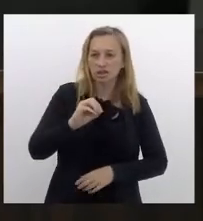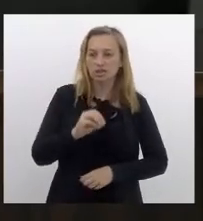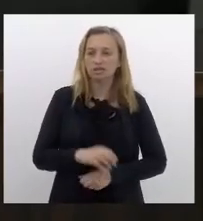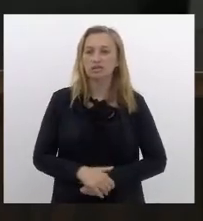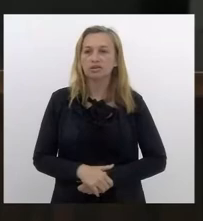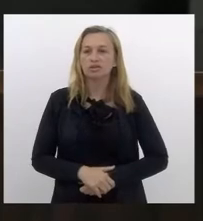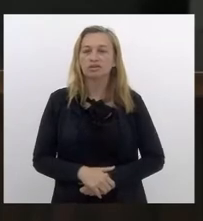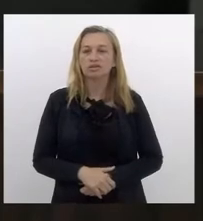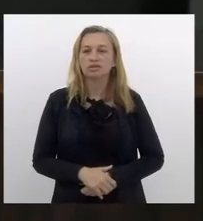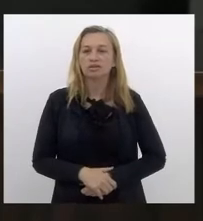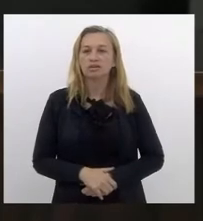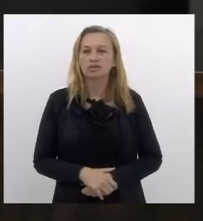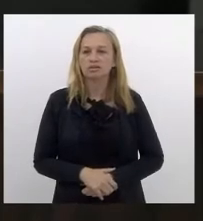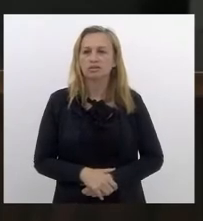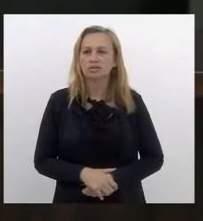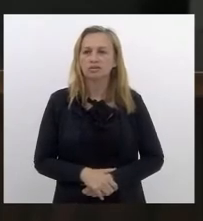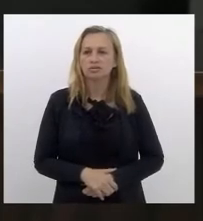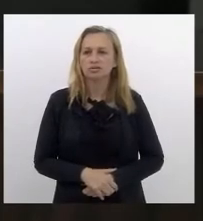Marco.